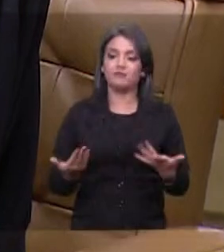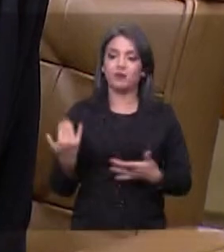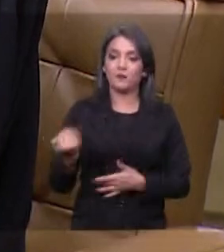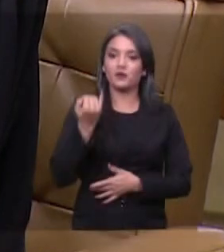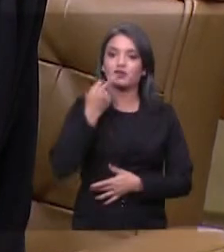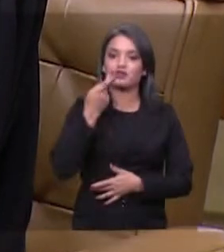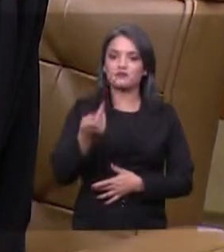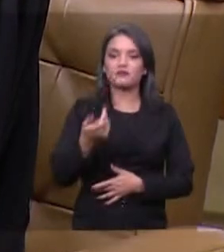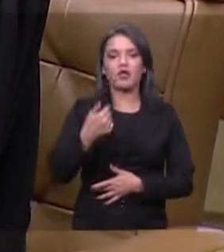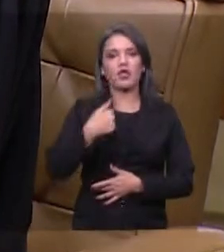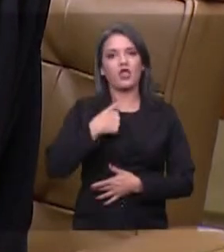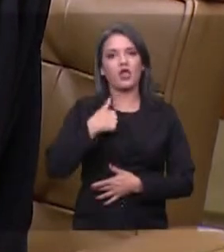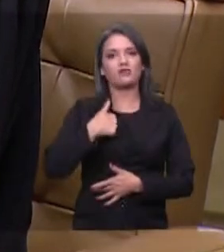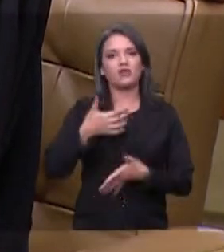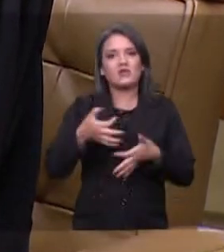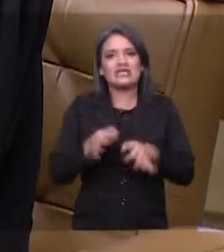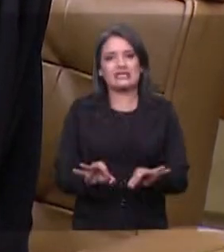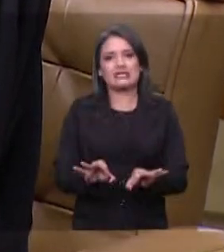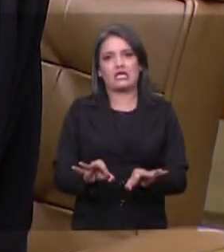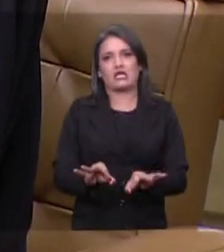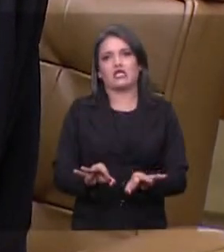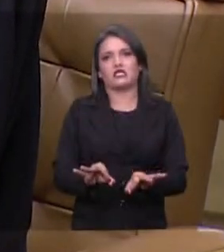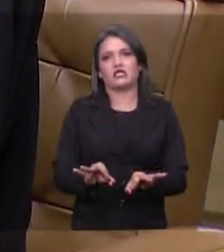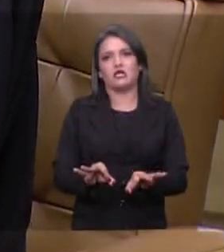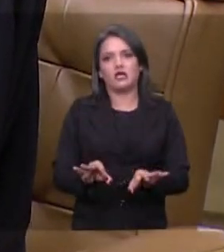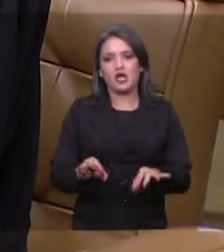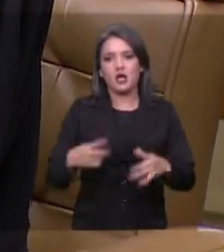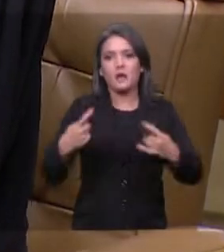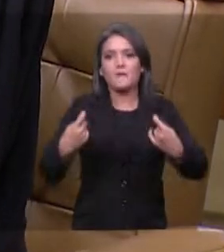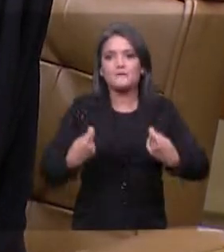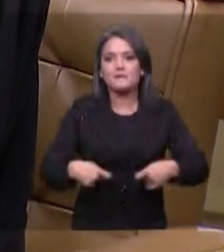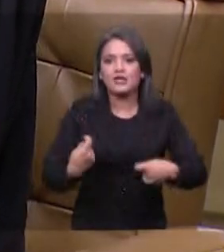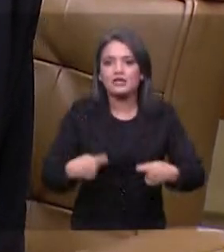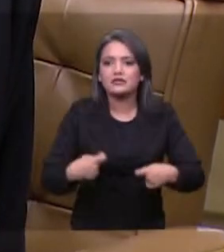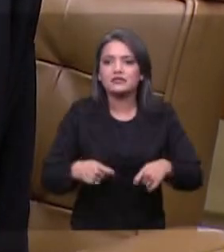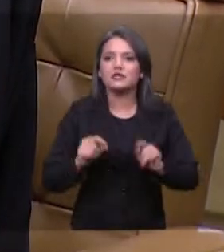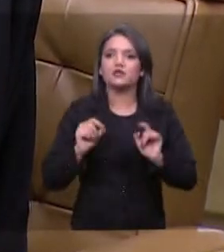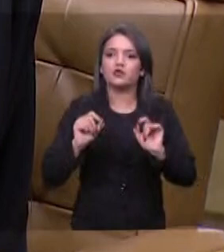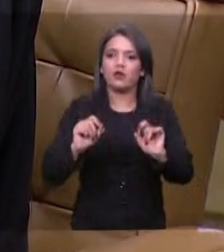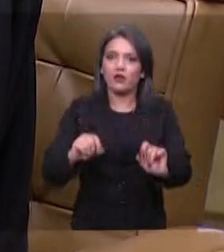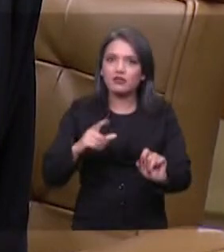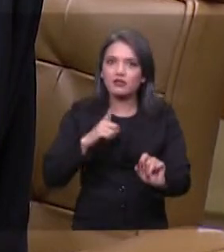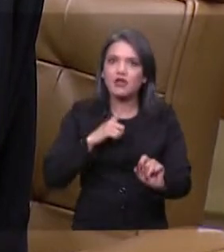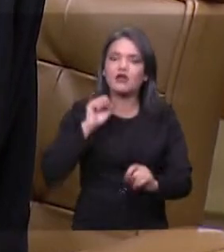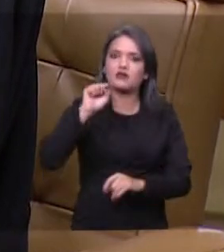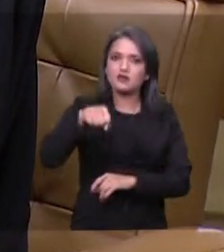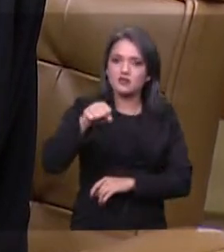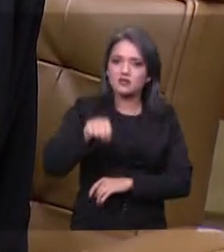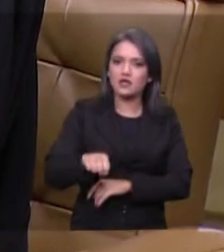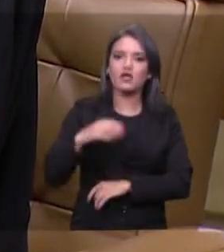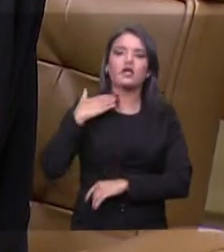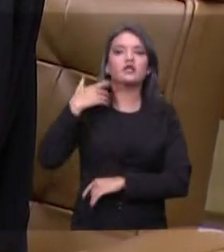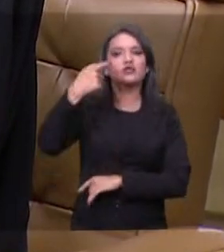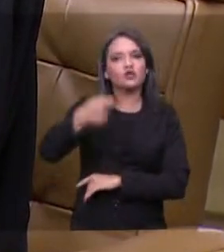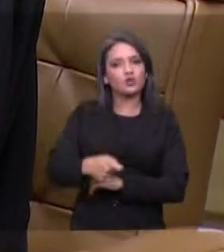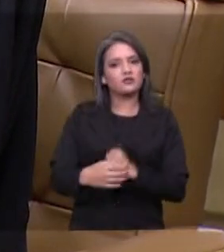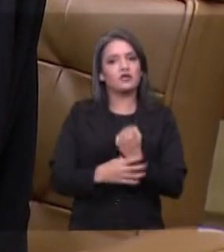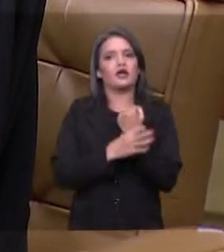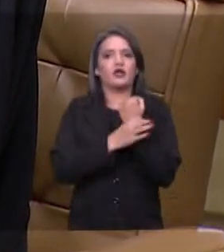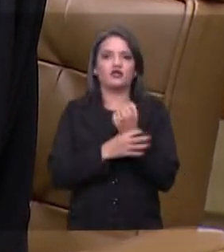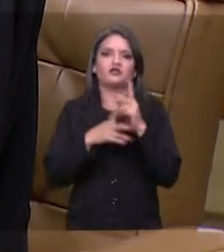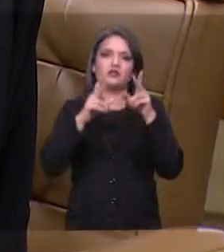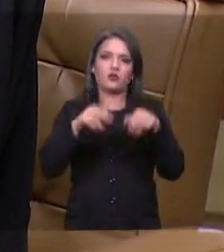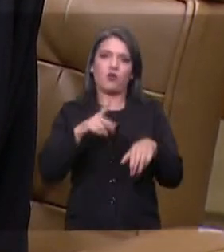que estou convicto da necessidade de ser implantado o juiz às garantias, tal como previsto na